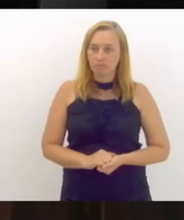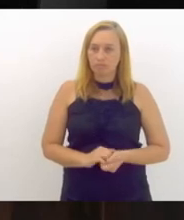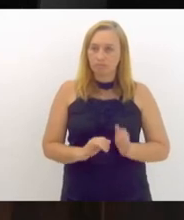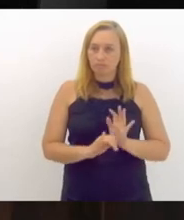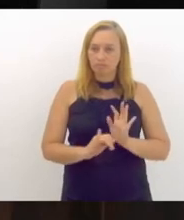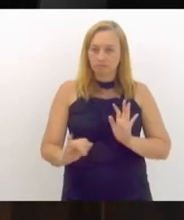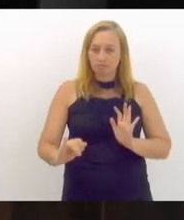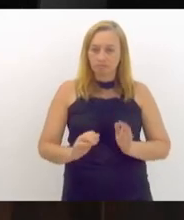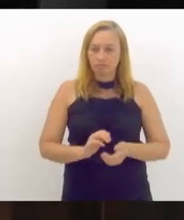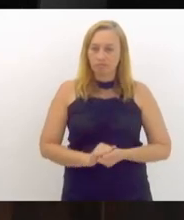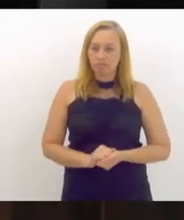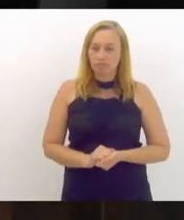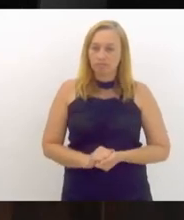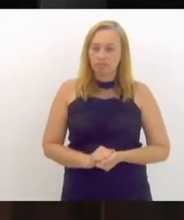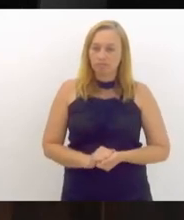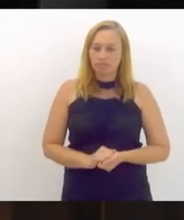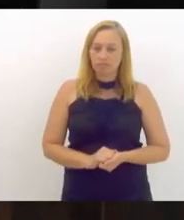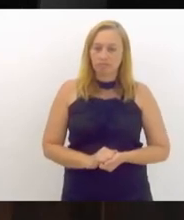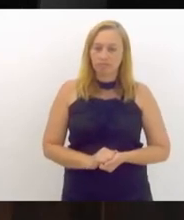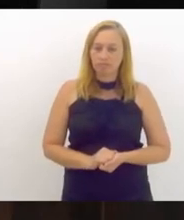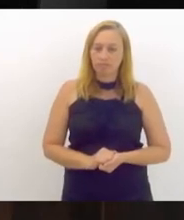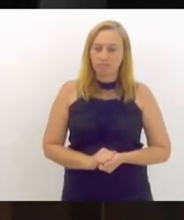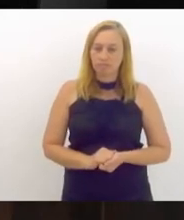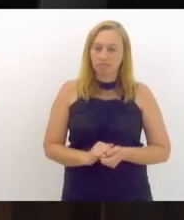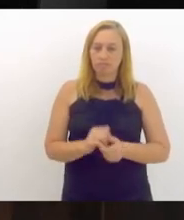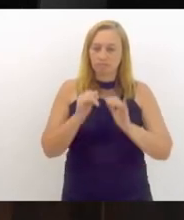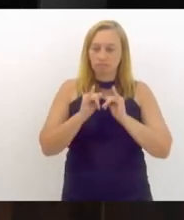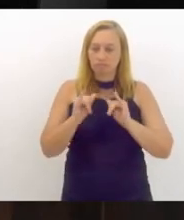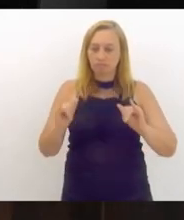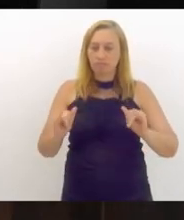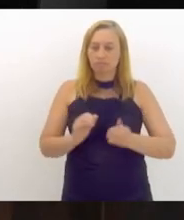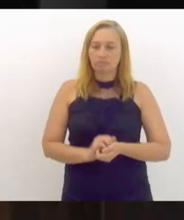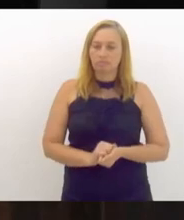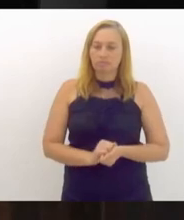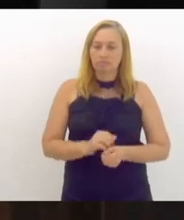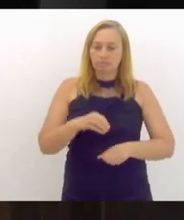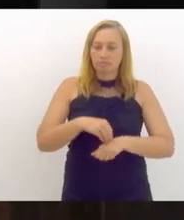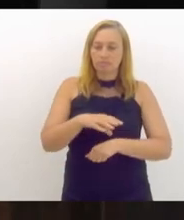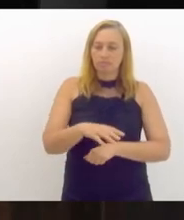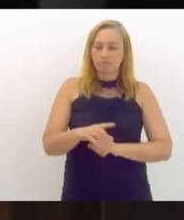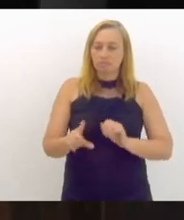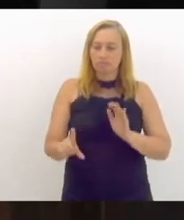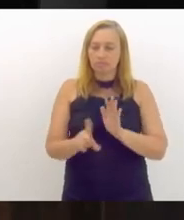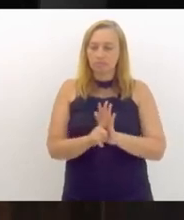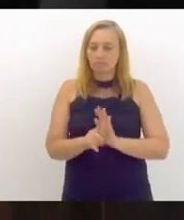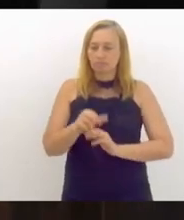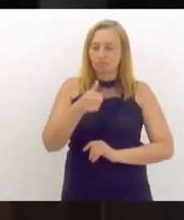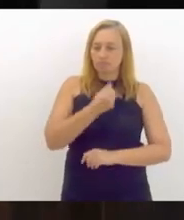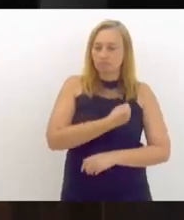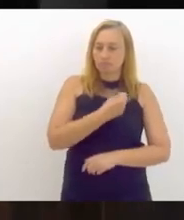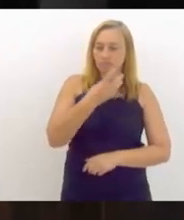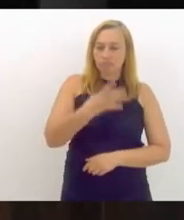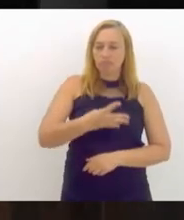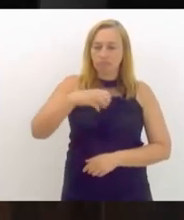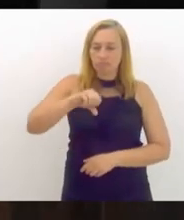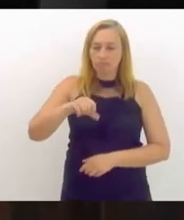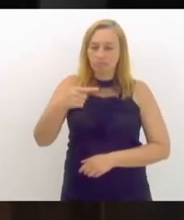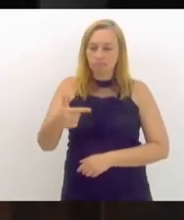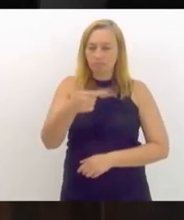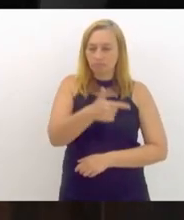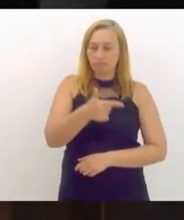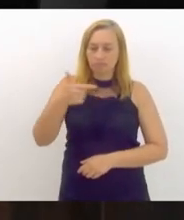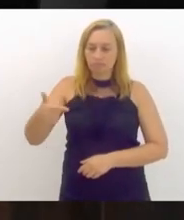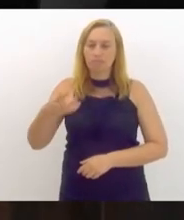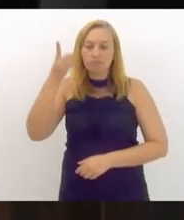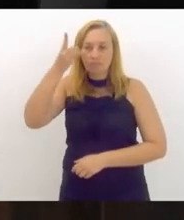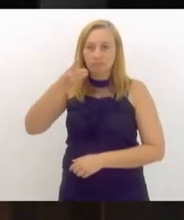a promulgação. Anuncio indicação legislativa número 492/2021, de autoria